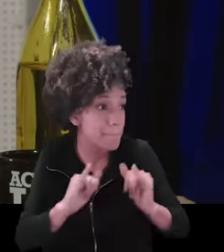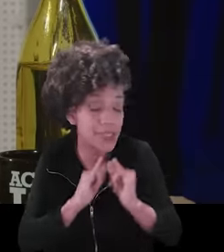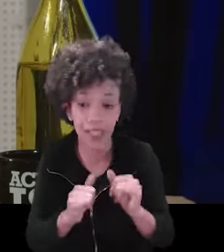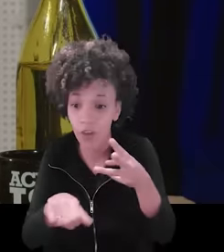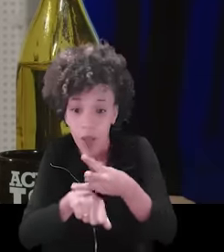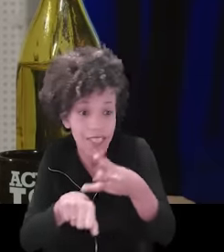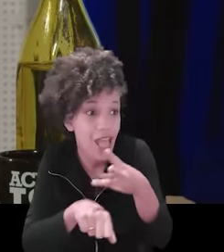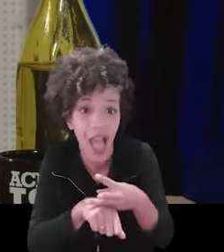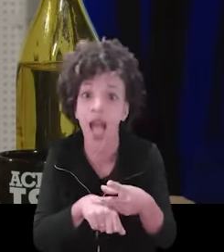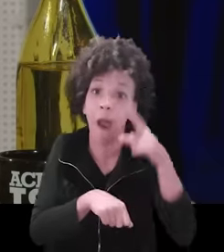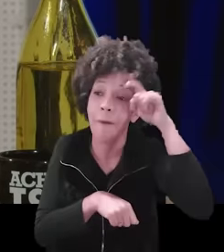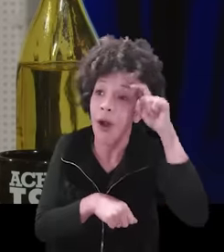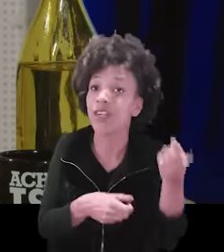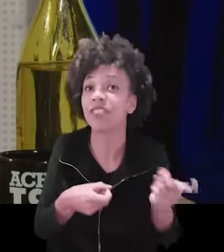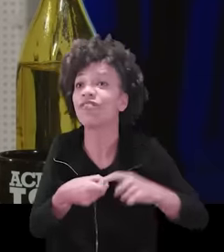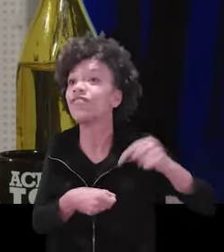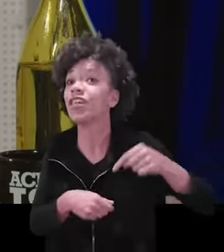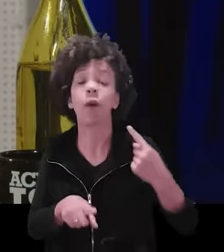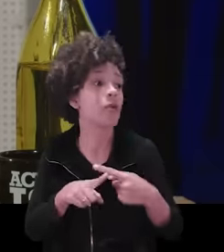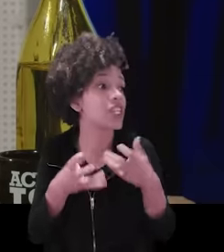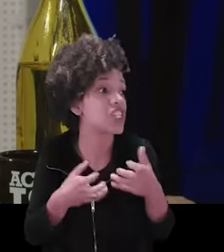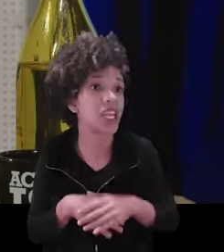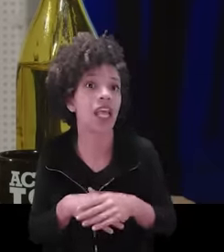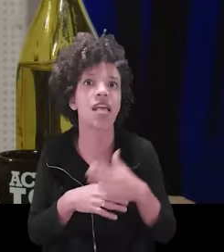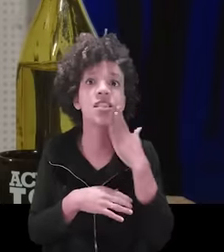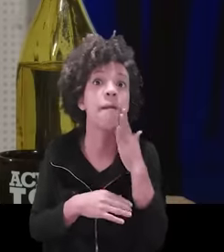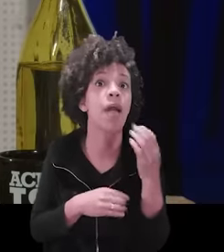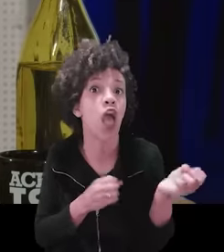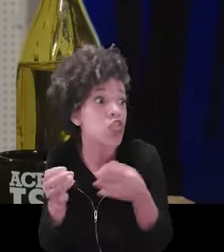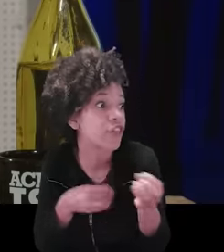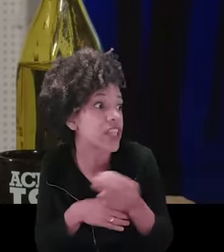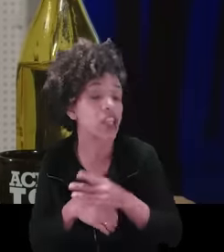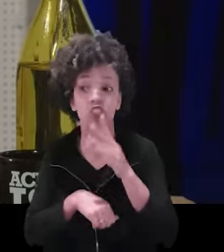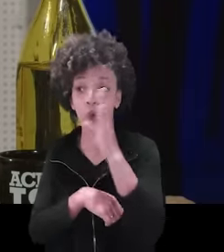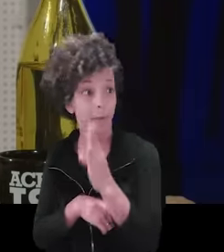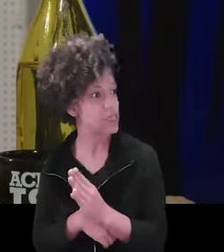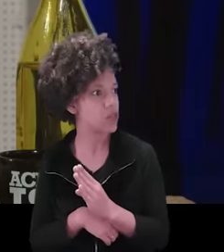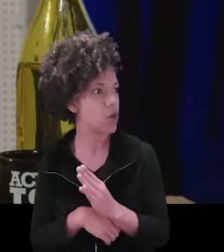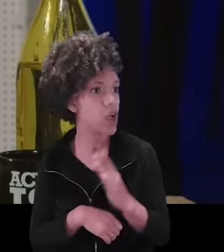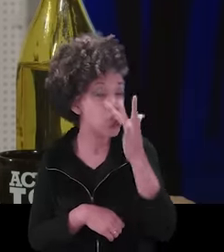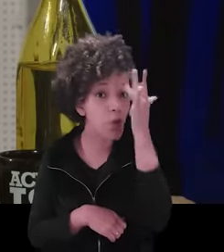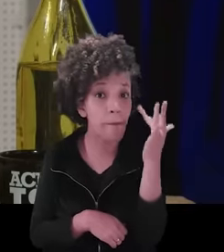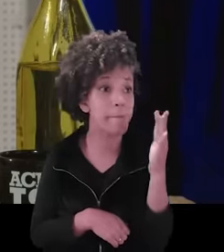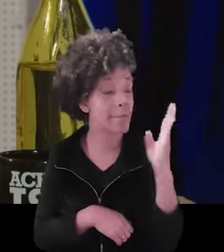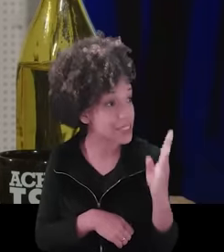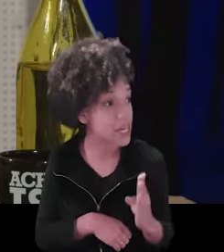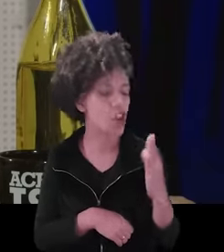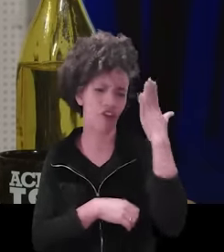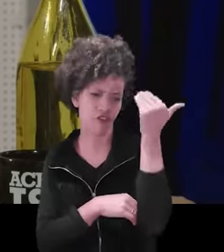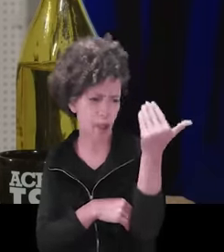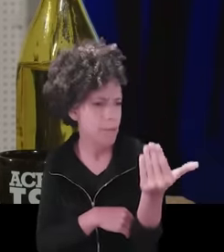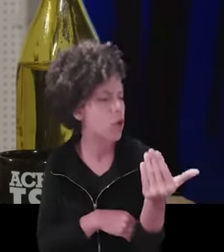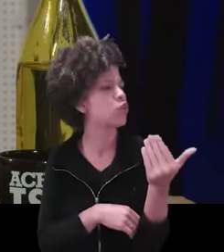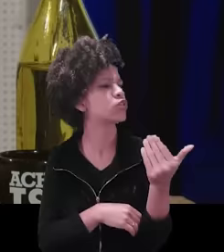mandava é o WhatsApp meu Deus o Maurício tá vindo porque a gente queria ouvir coisas do nosso país E aí o fato de um brasileiro tá